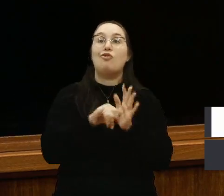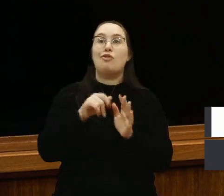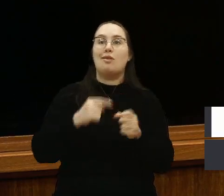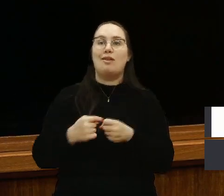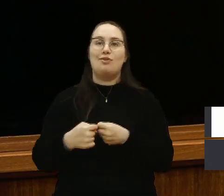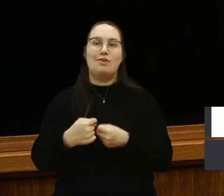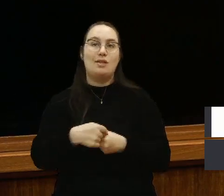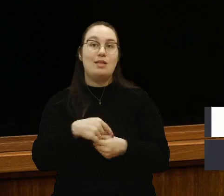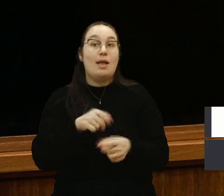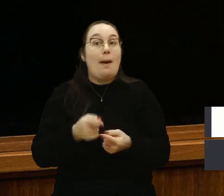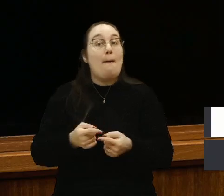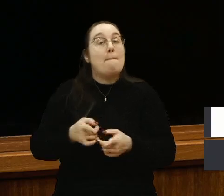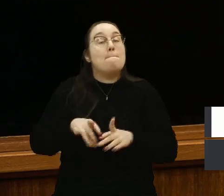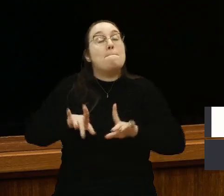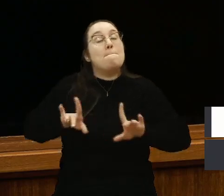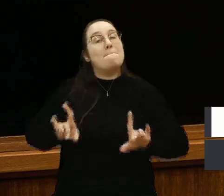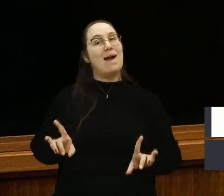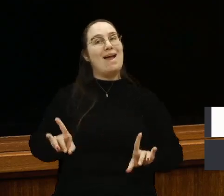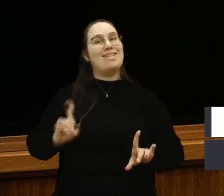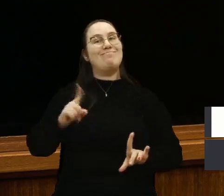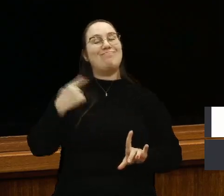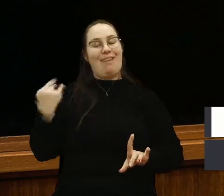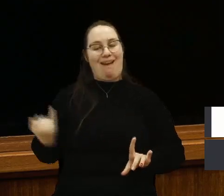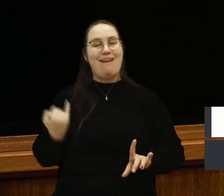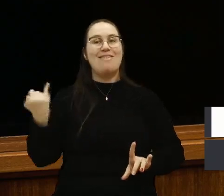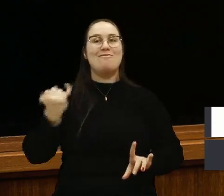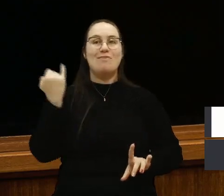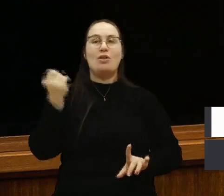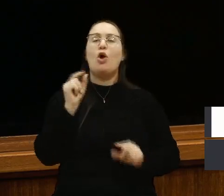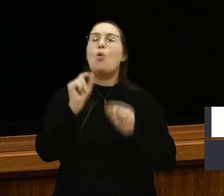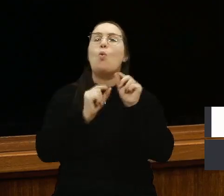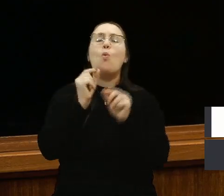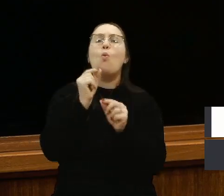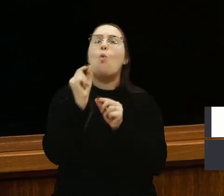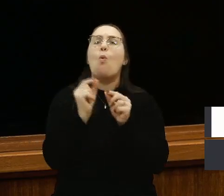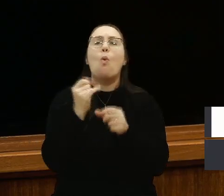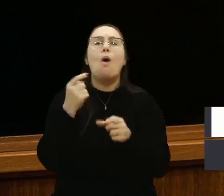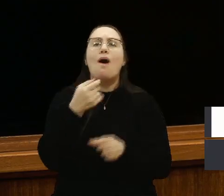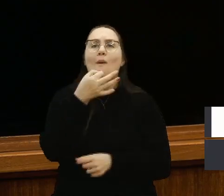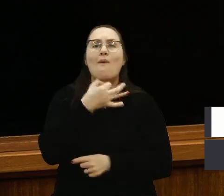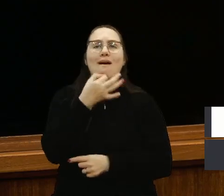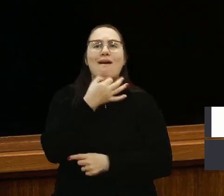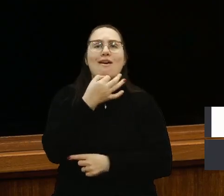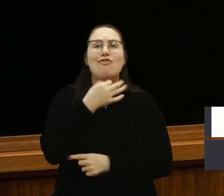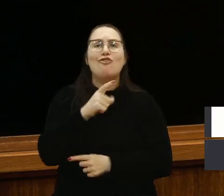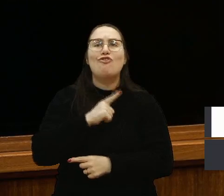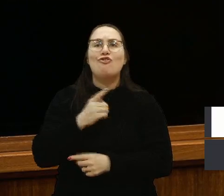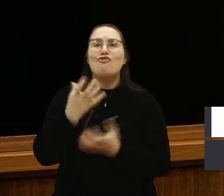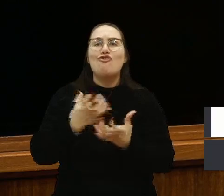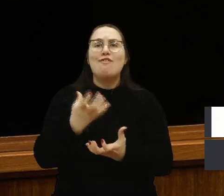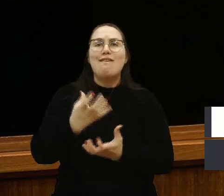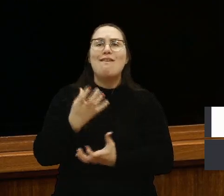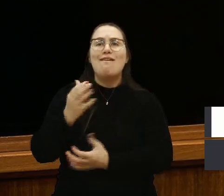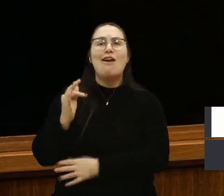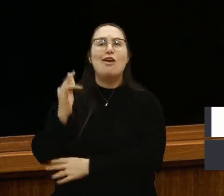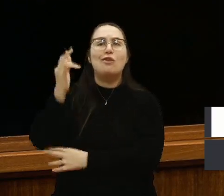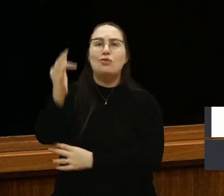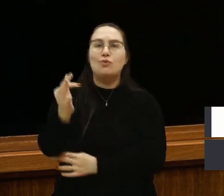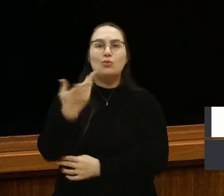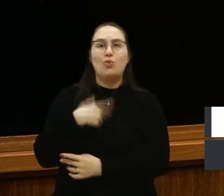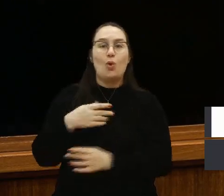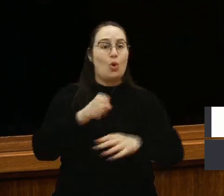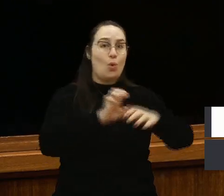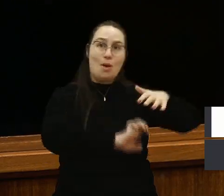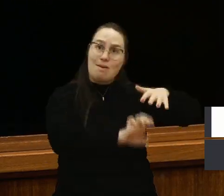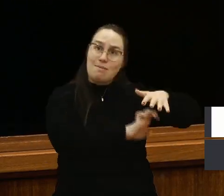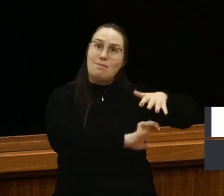cidade. Mas é fundamental que a gente possa pensar qual é a Caxias que nós queremos amanhã. E nós queremos uma cidade que consiga oferecer emprego de